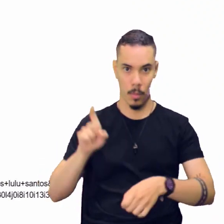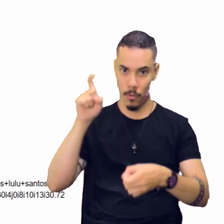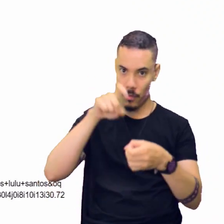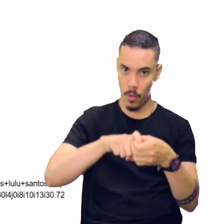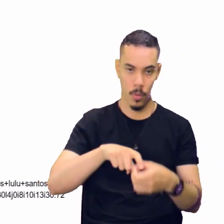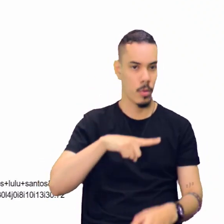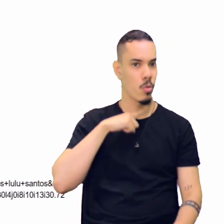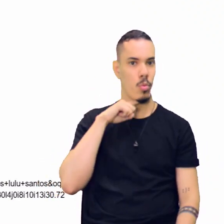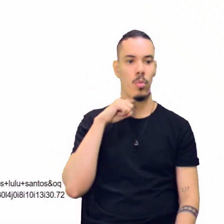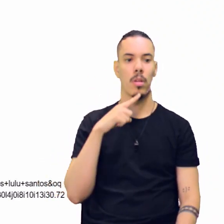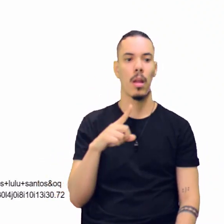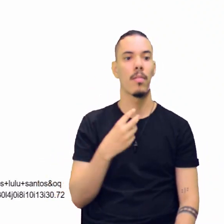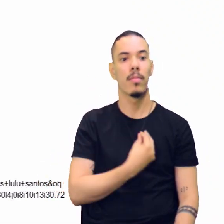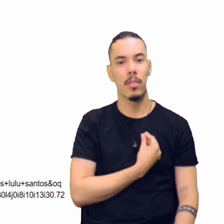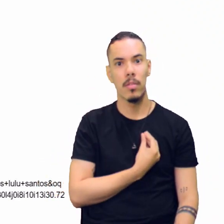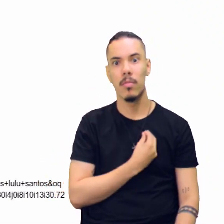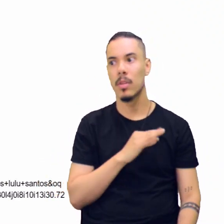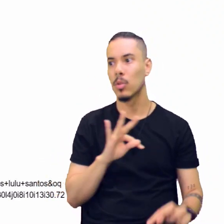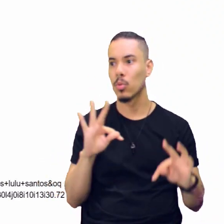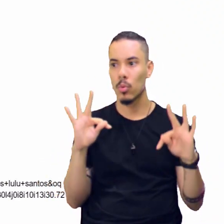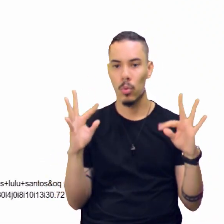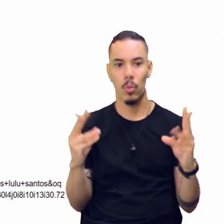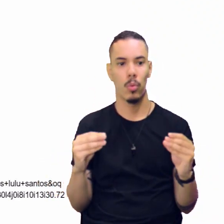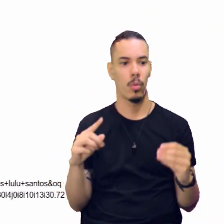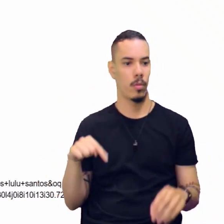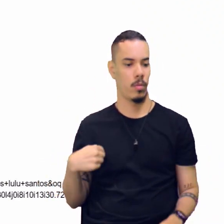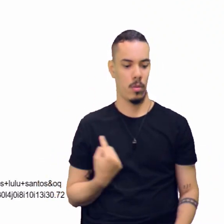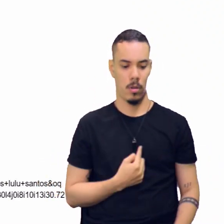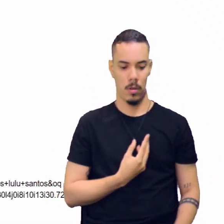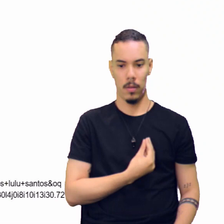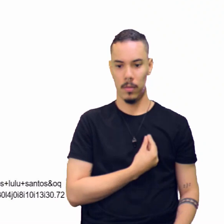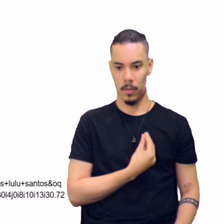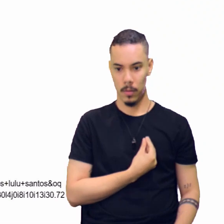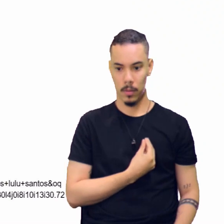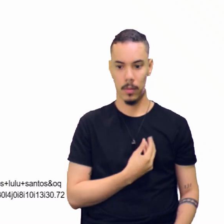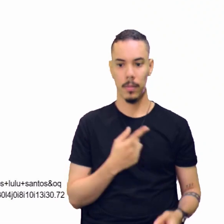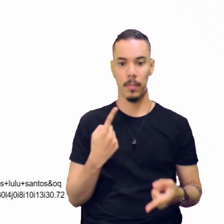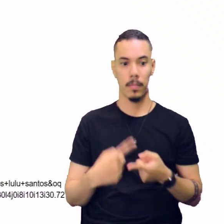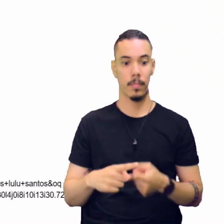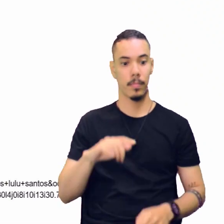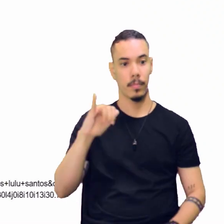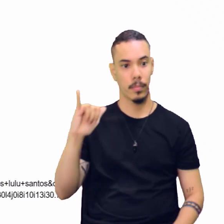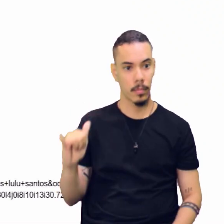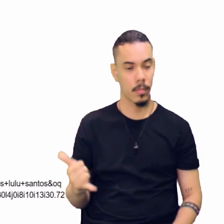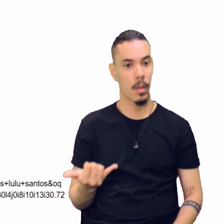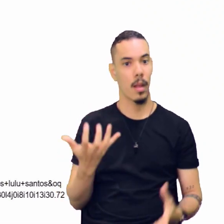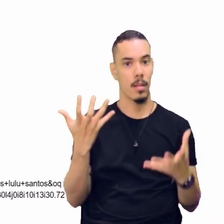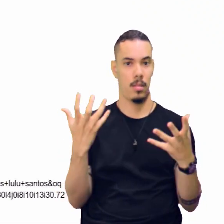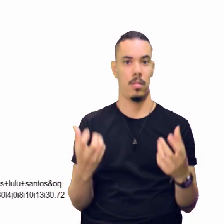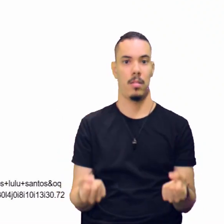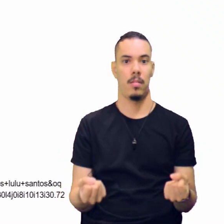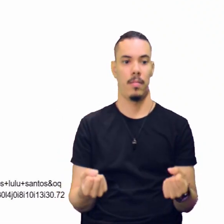amor. Vamos viver tudo que há para viver. Vamos nos